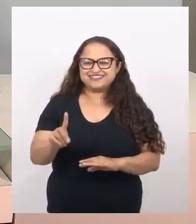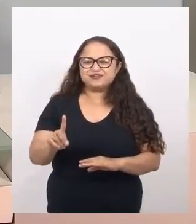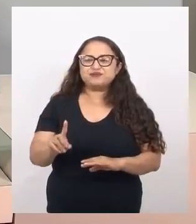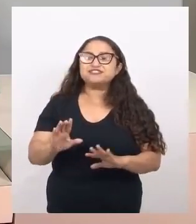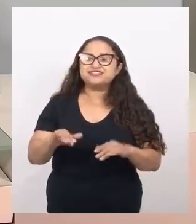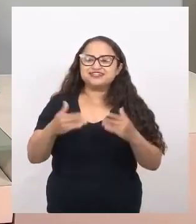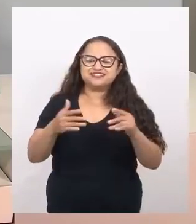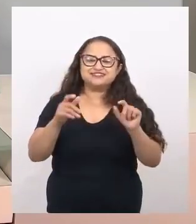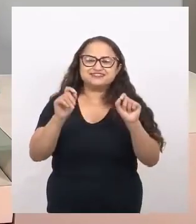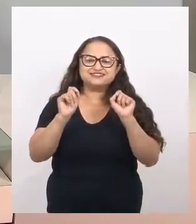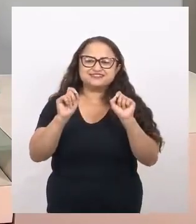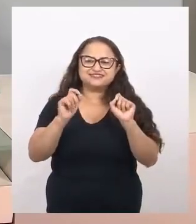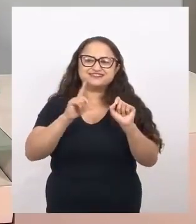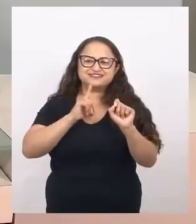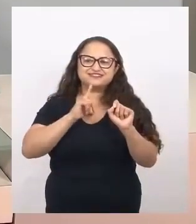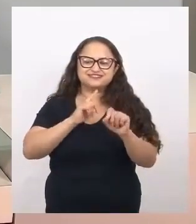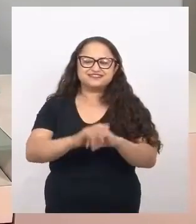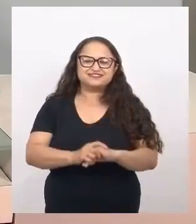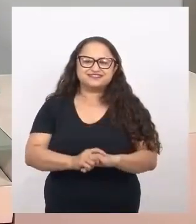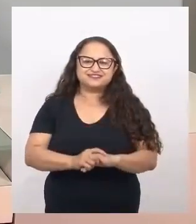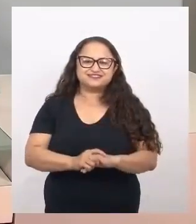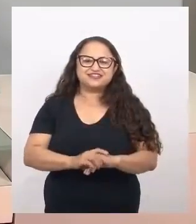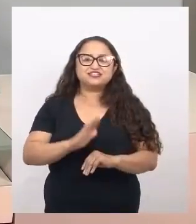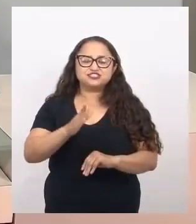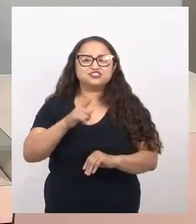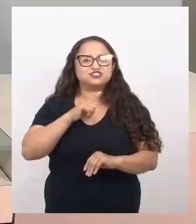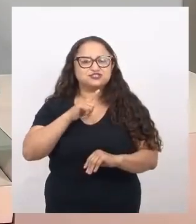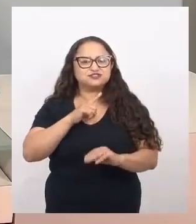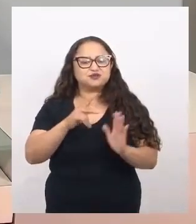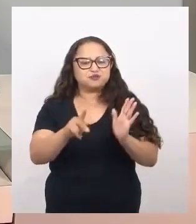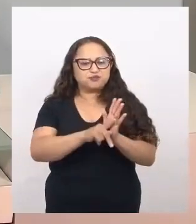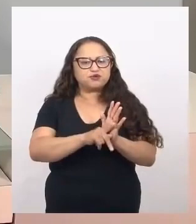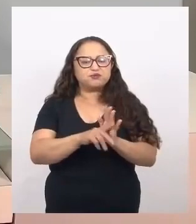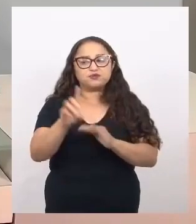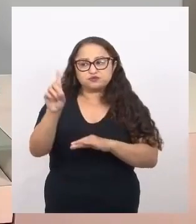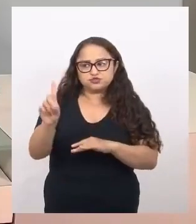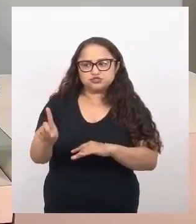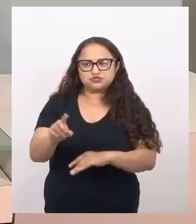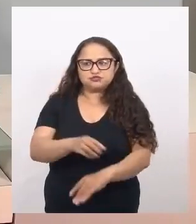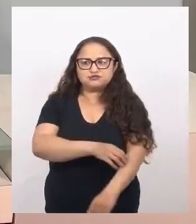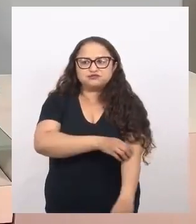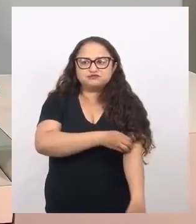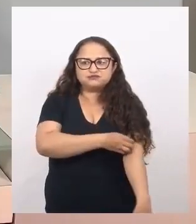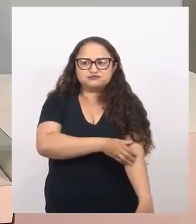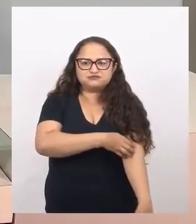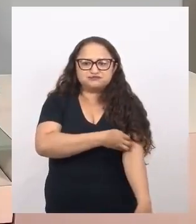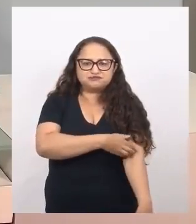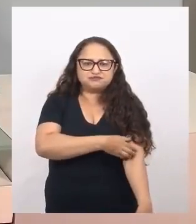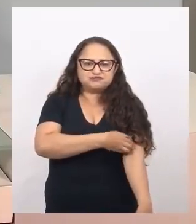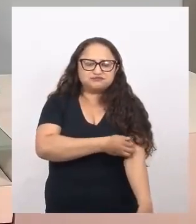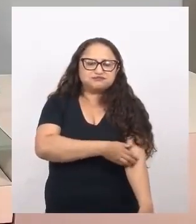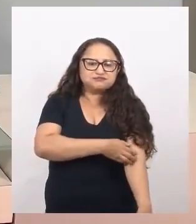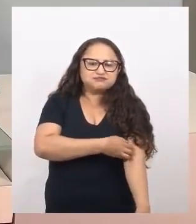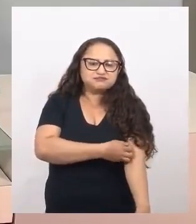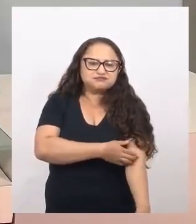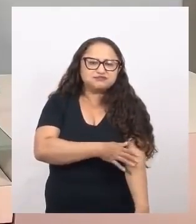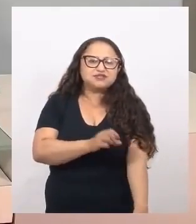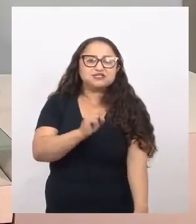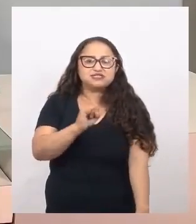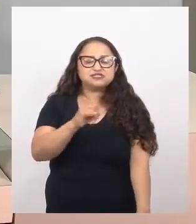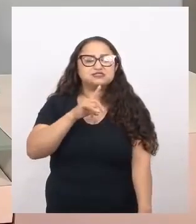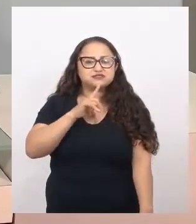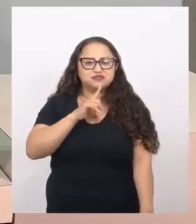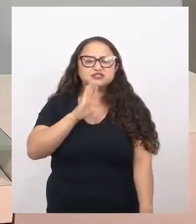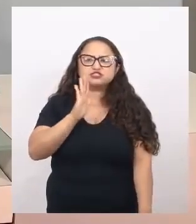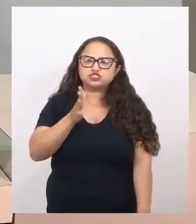para esse docente que está designado diretor. A gente já teve uma experiência similar a essa no meio do